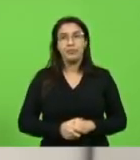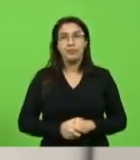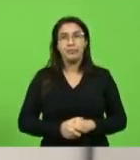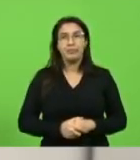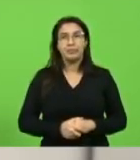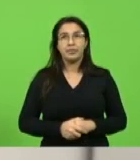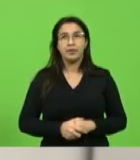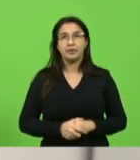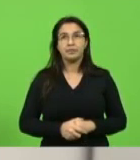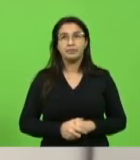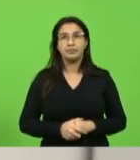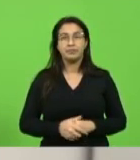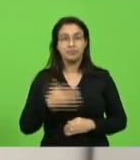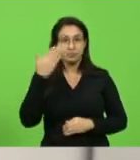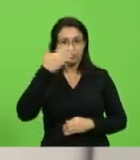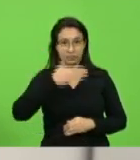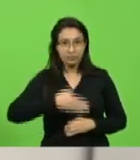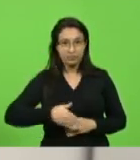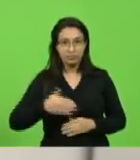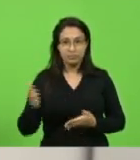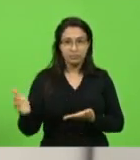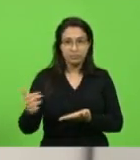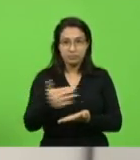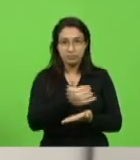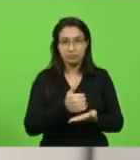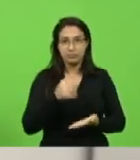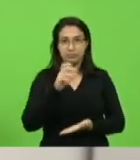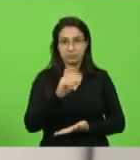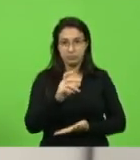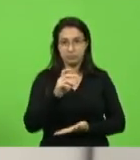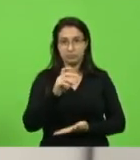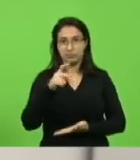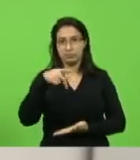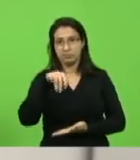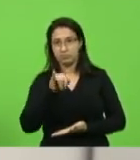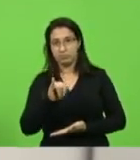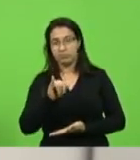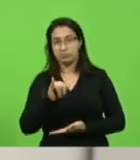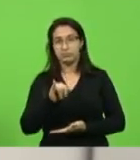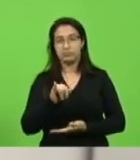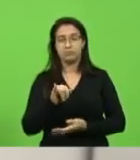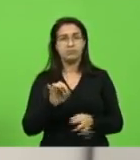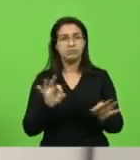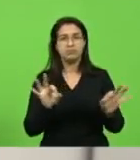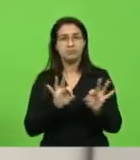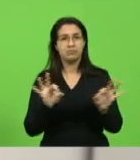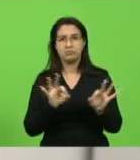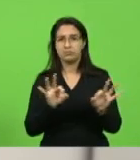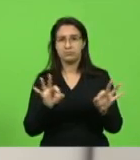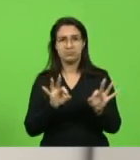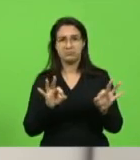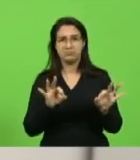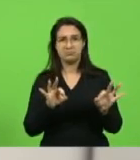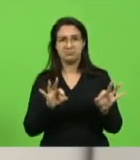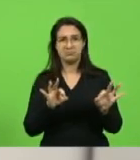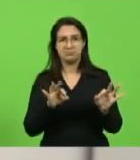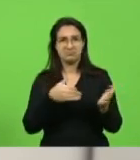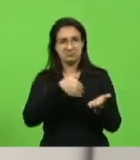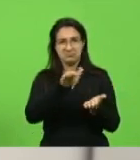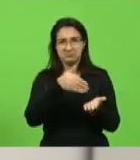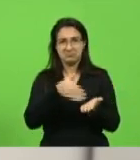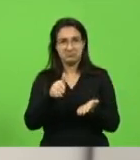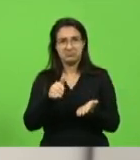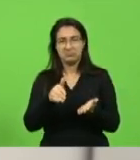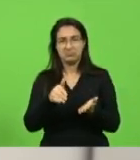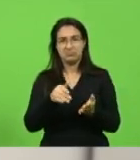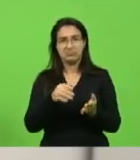Os elementos colhidos na comissão parlamentar de inquérito não foram sequer refutados pela defesa, razão pela qual